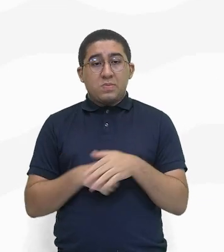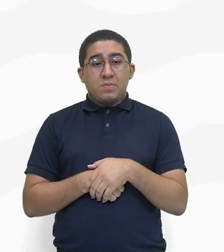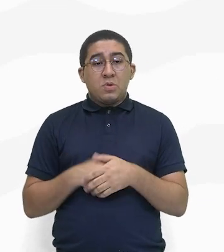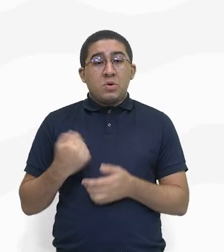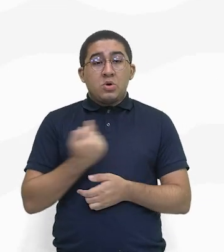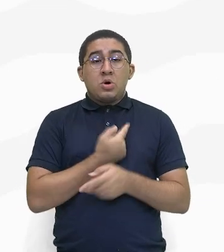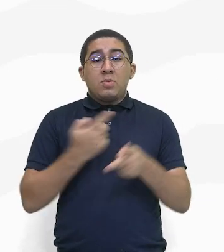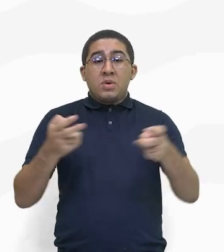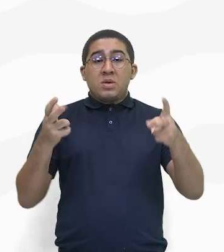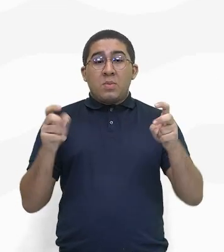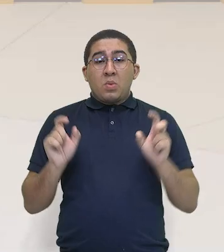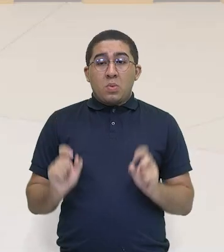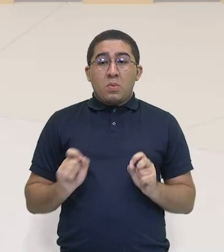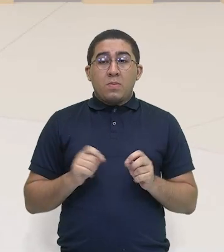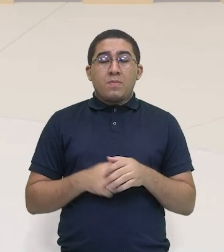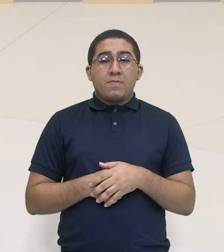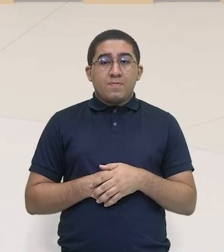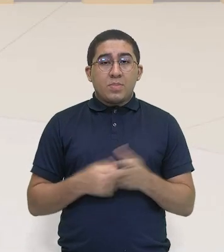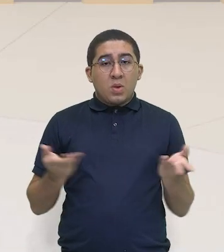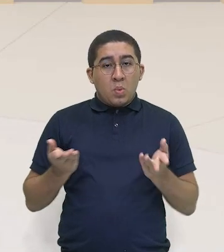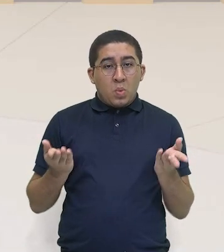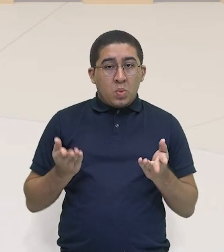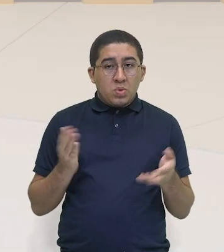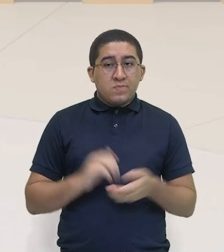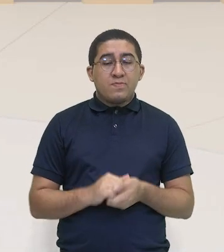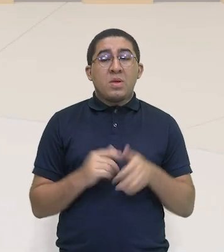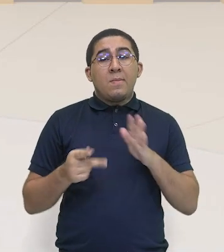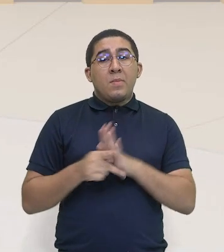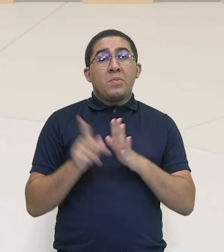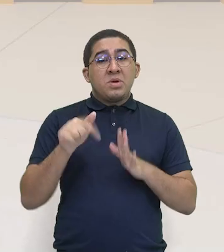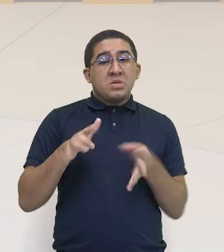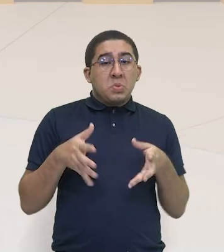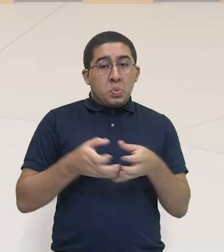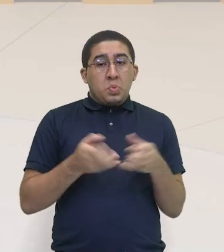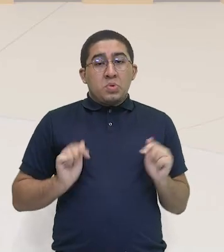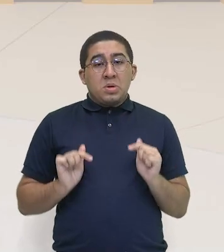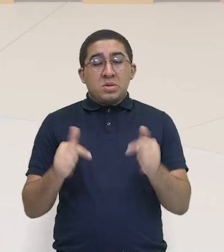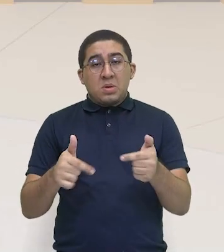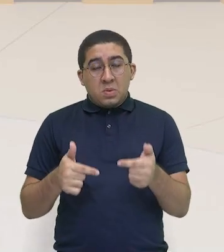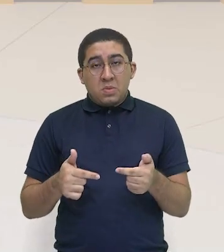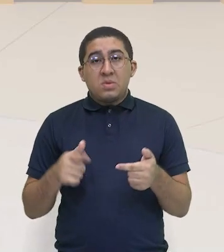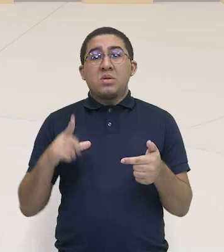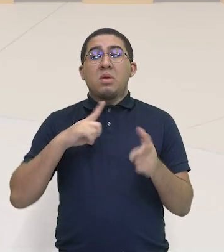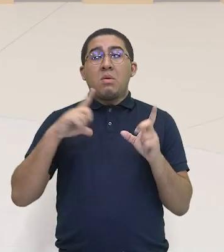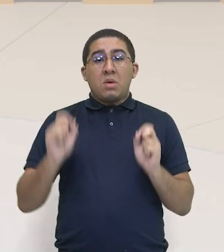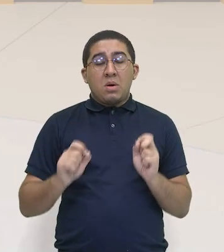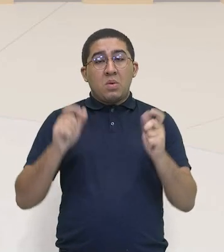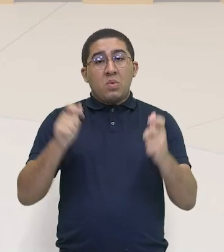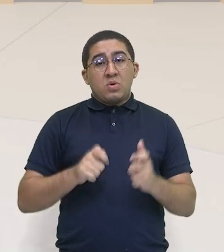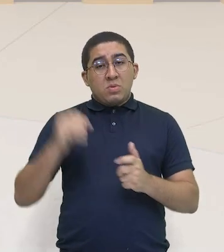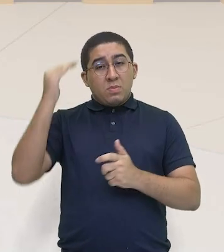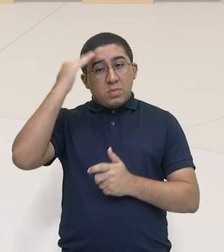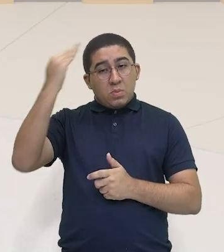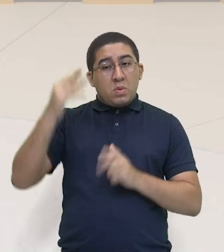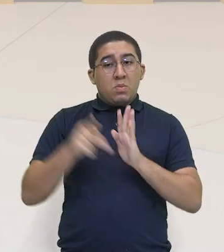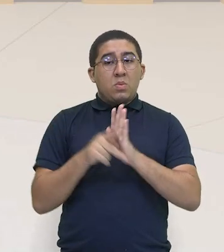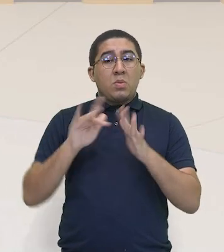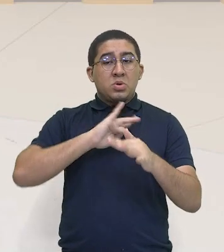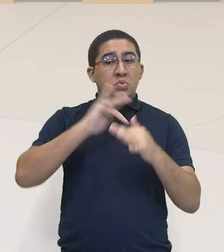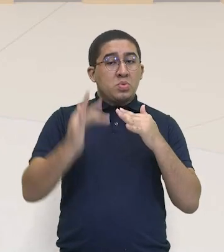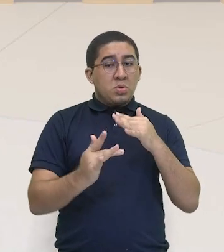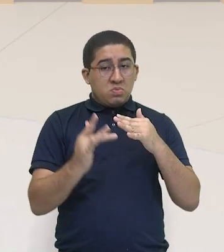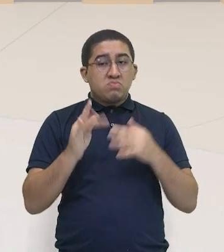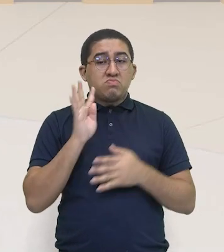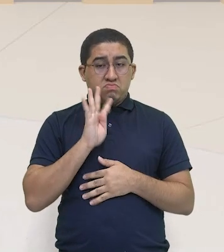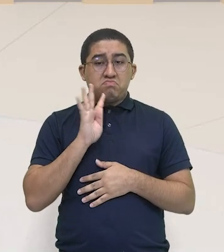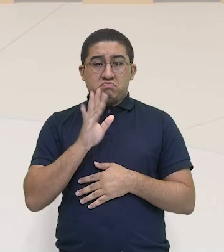ver que hoje, dentro dessas militâncias indígenas, estão muito presentes aonde? Nas redes sociais. Isso. É muito bacana